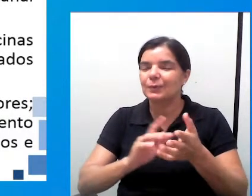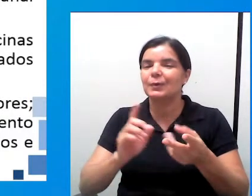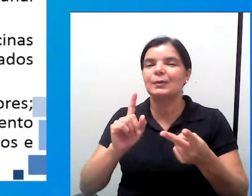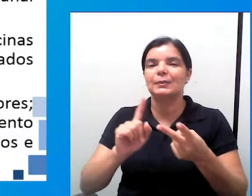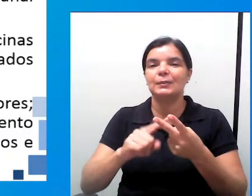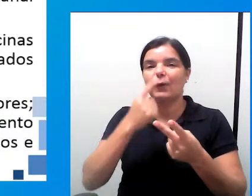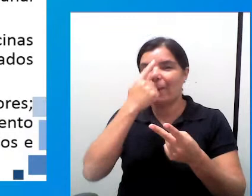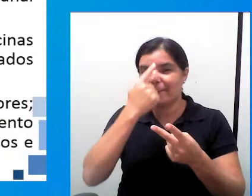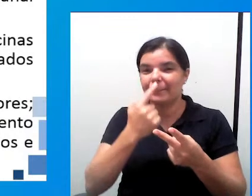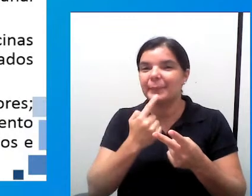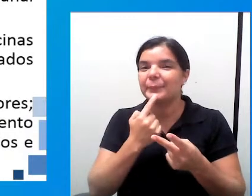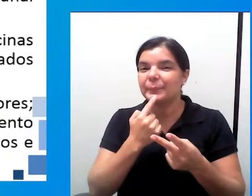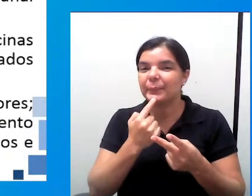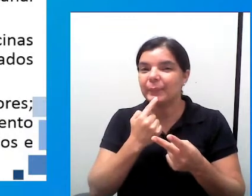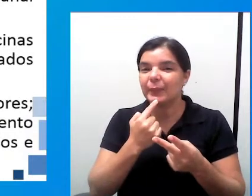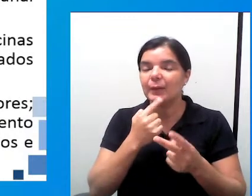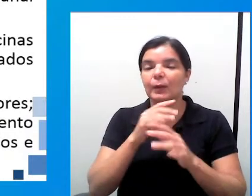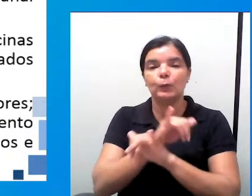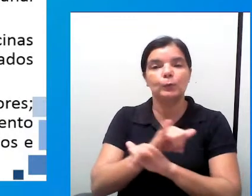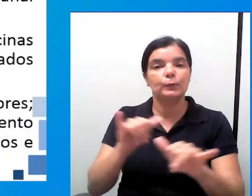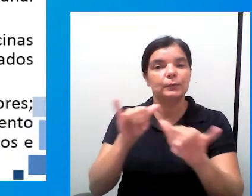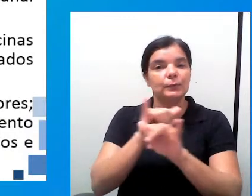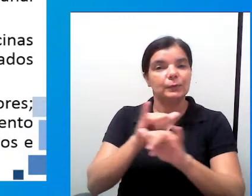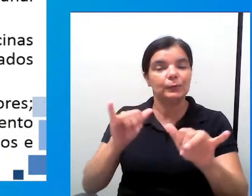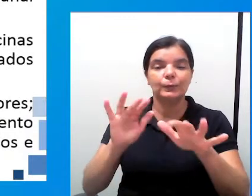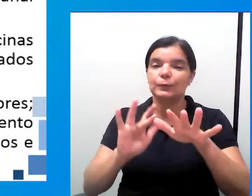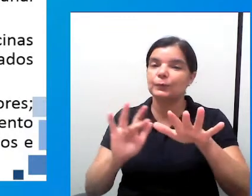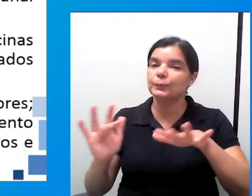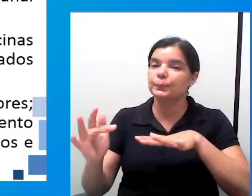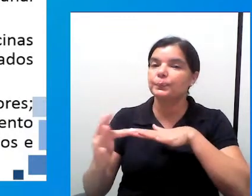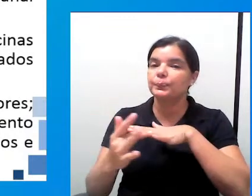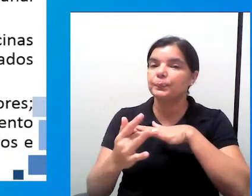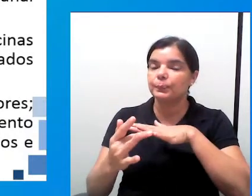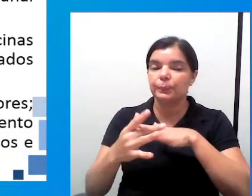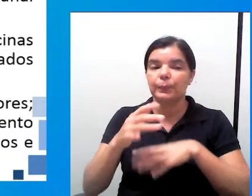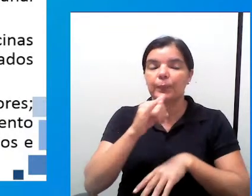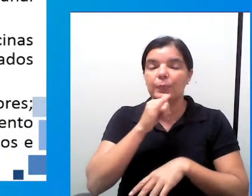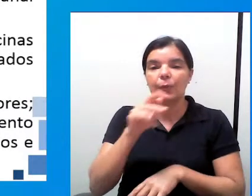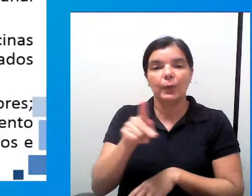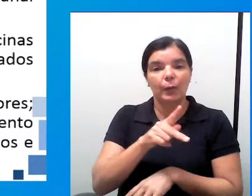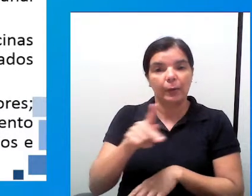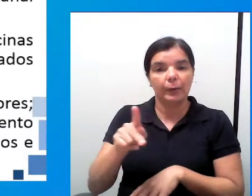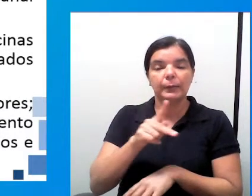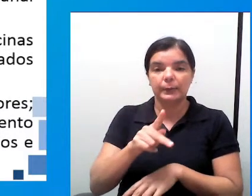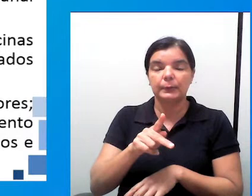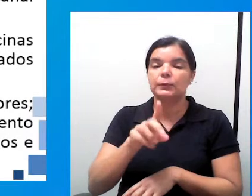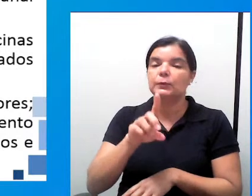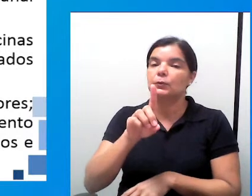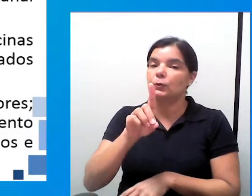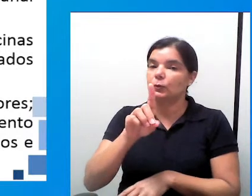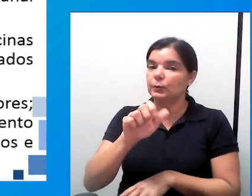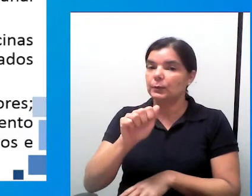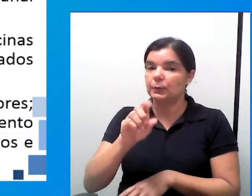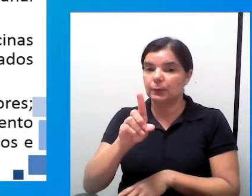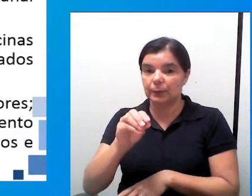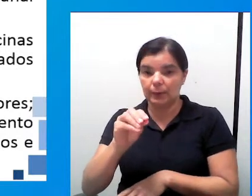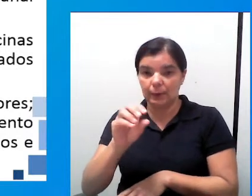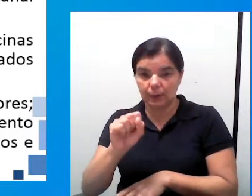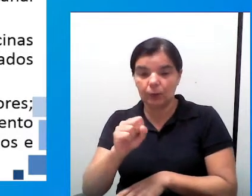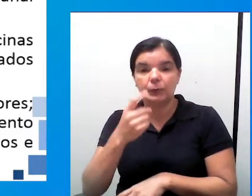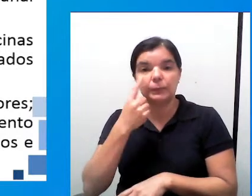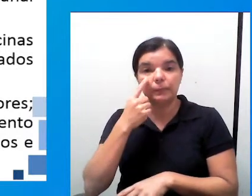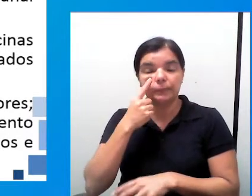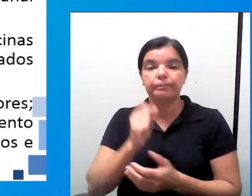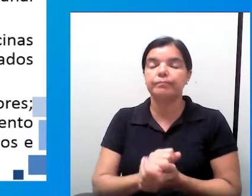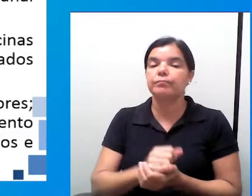figuras para divulgar nas redes sociais. Então, por exemplo, tem um professor de banco de dados aqui, que ele costuma fazer criação